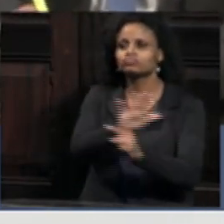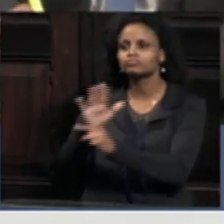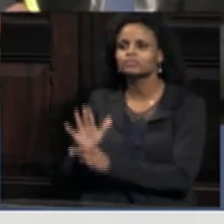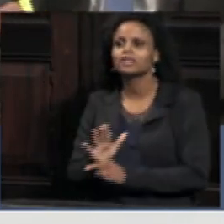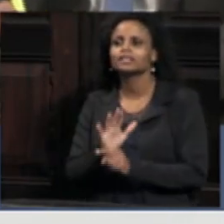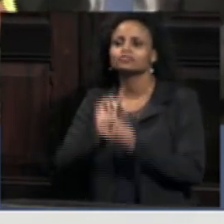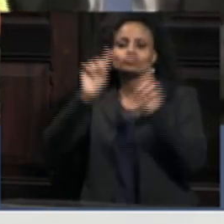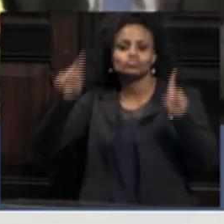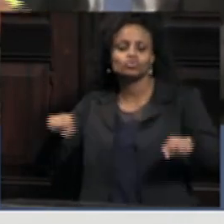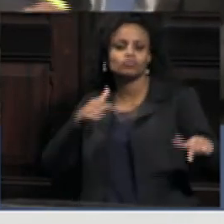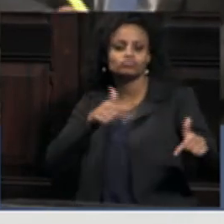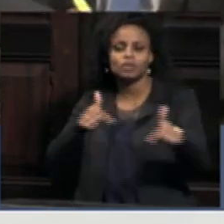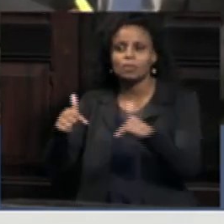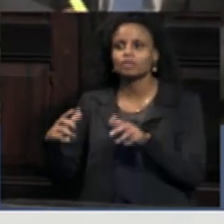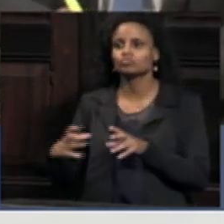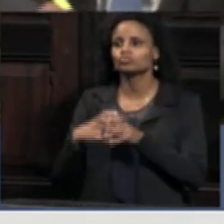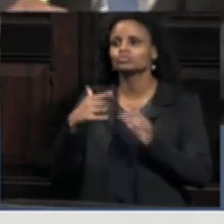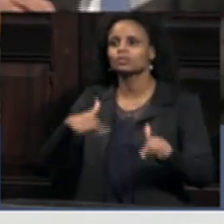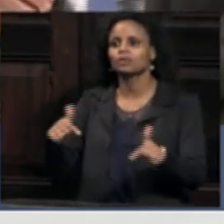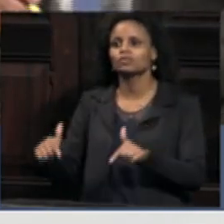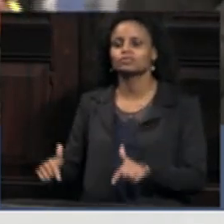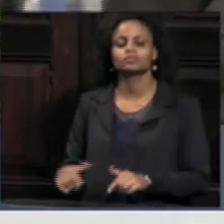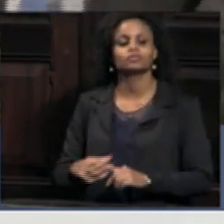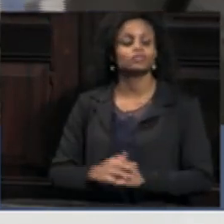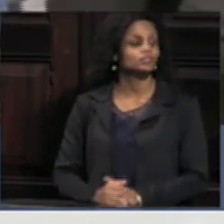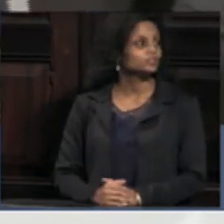Excelência sempre representou muito bem nessa casa.